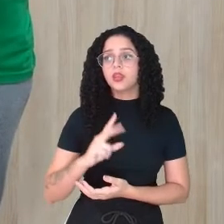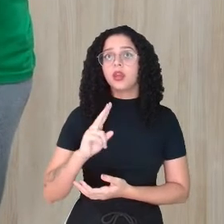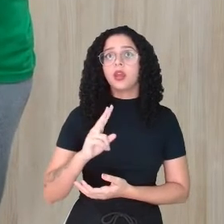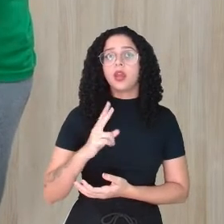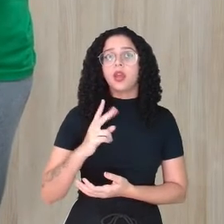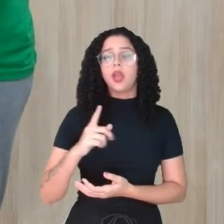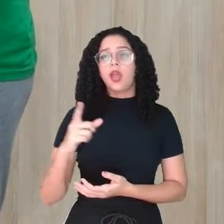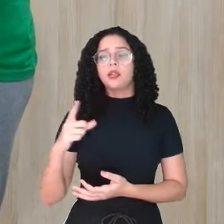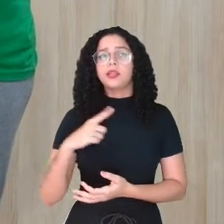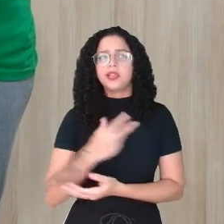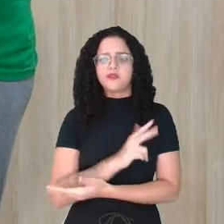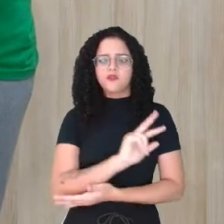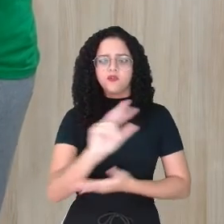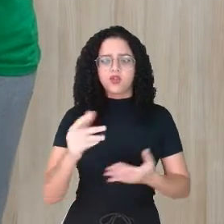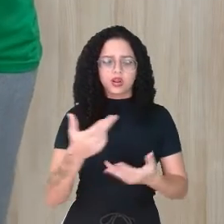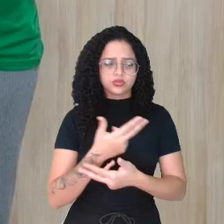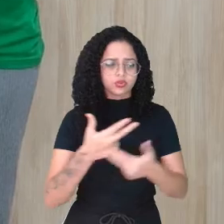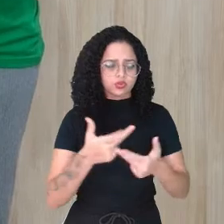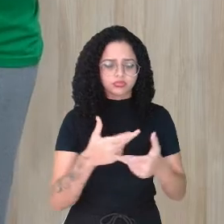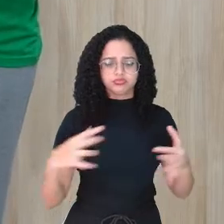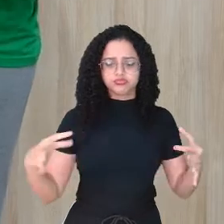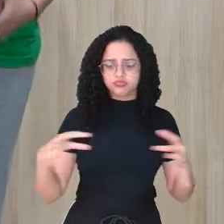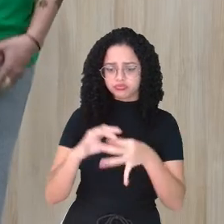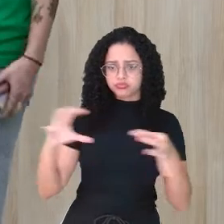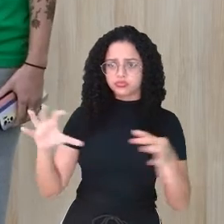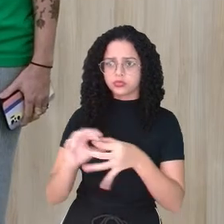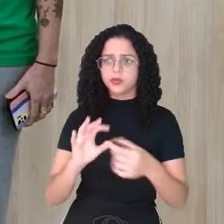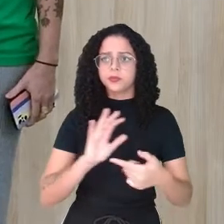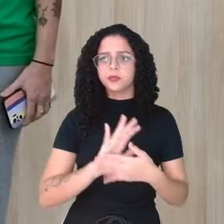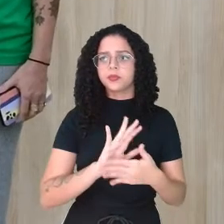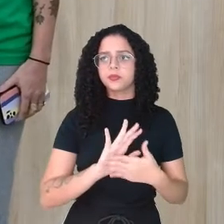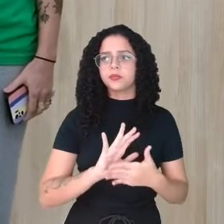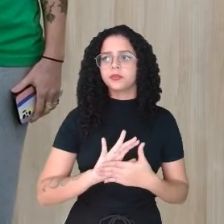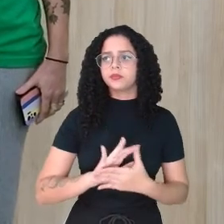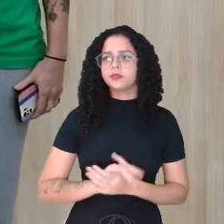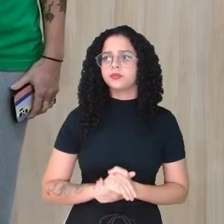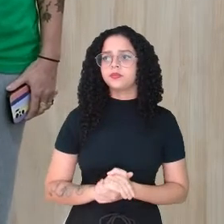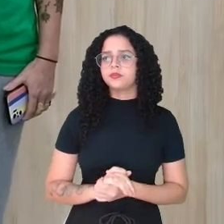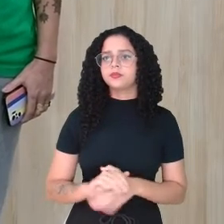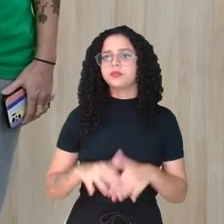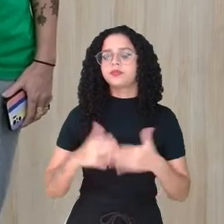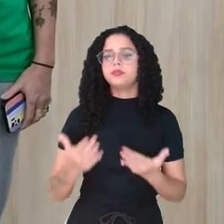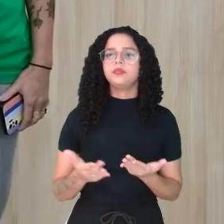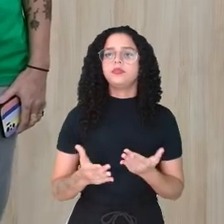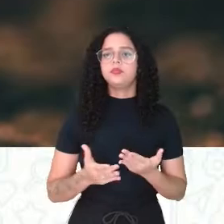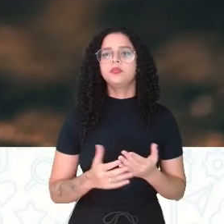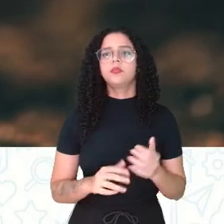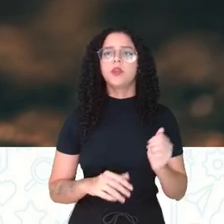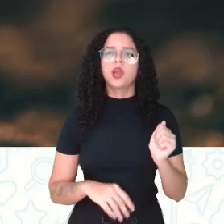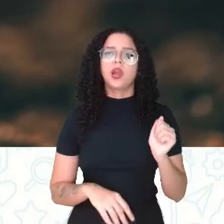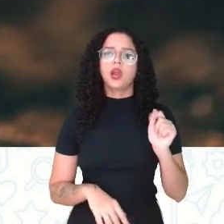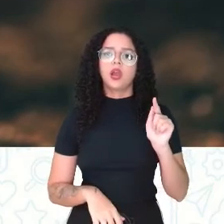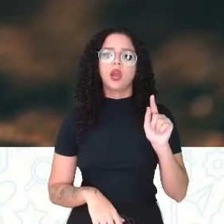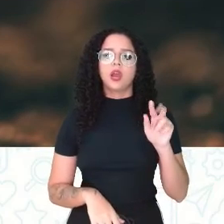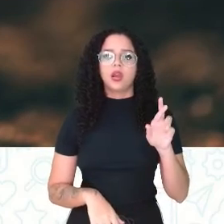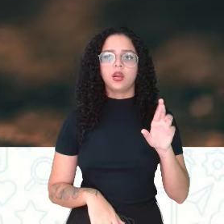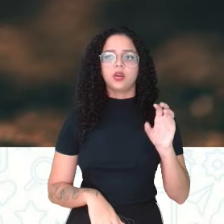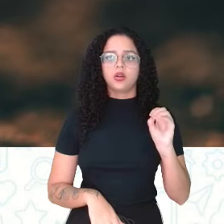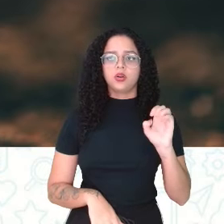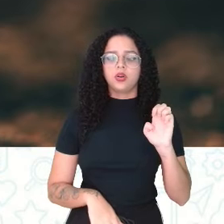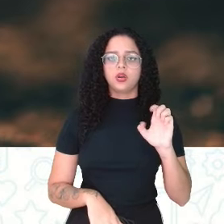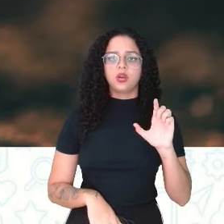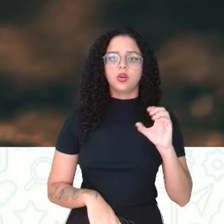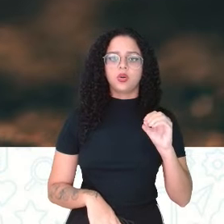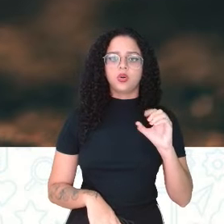conjunto, né, de fatores aí que ela propõe. Bom, então olha aí, a agroecologia protagonizada